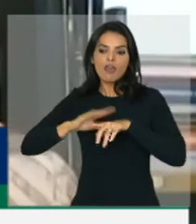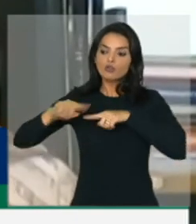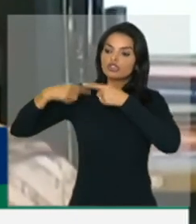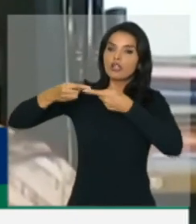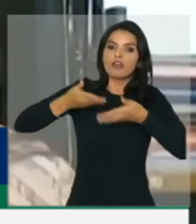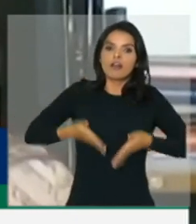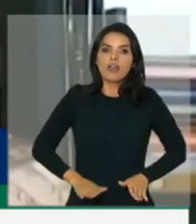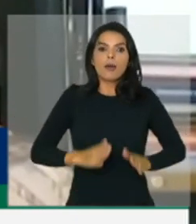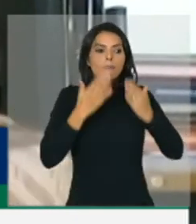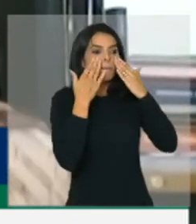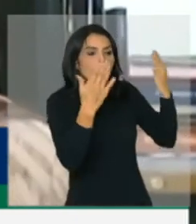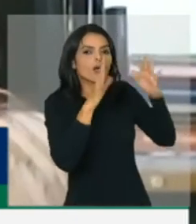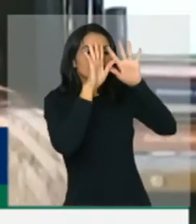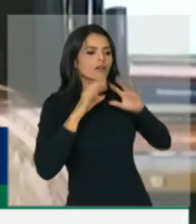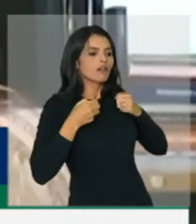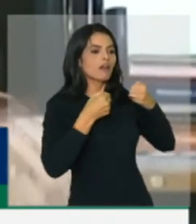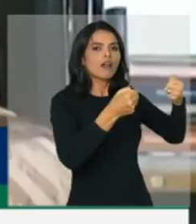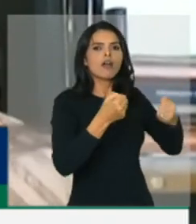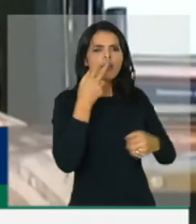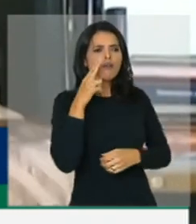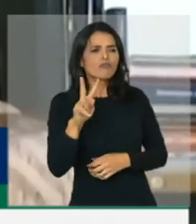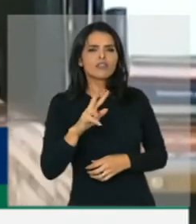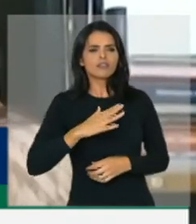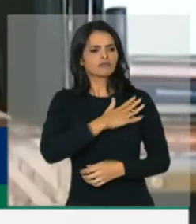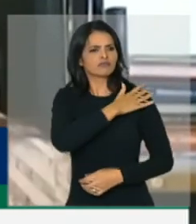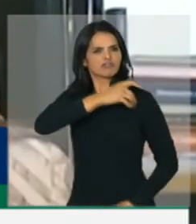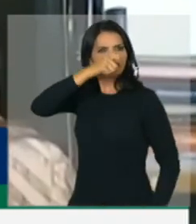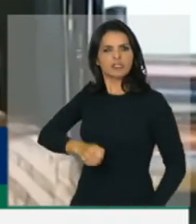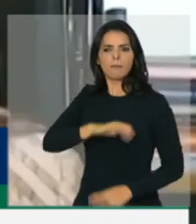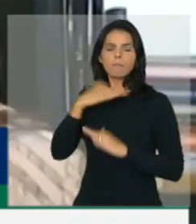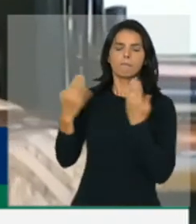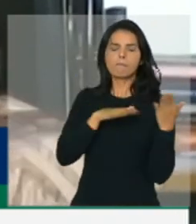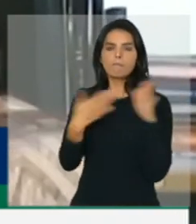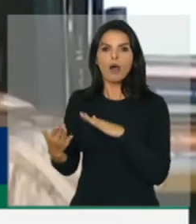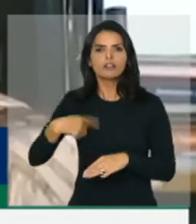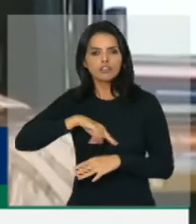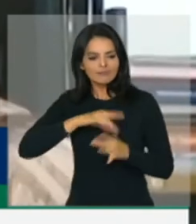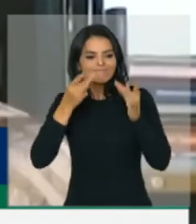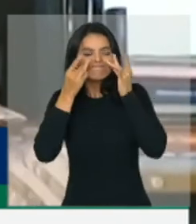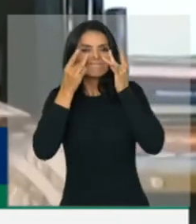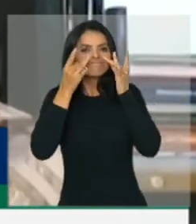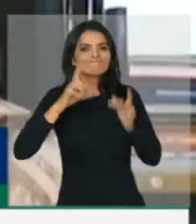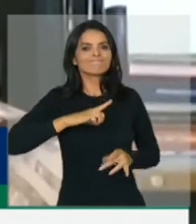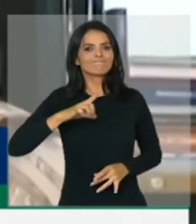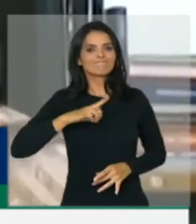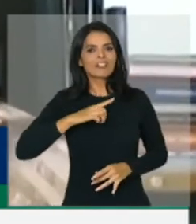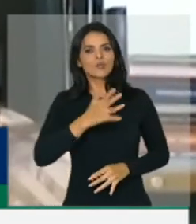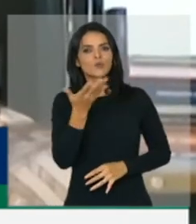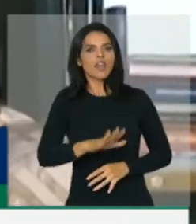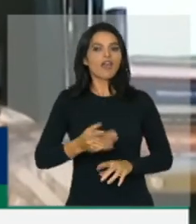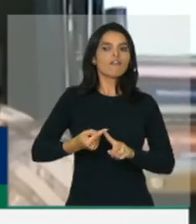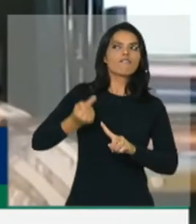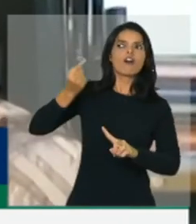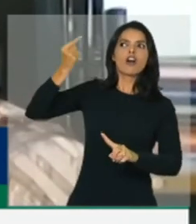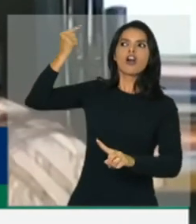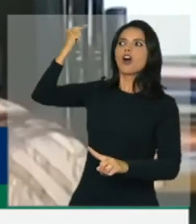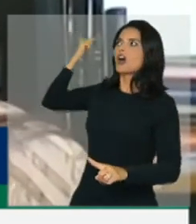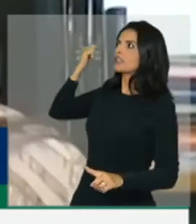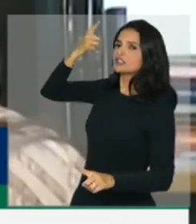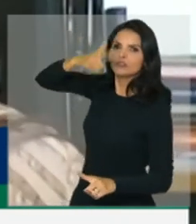vi a tortura, eu vi a morte. Nós vimos e não queremos ver de novo. Por isso precisamos avançar no arcabouço